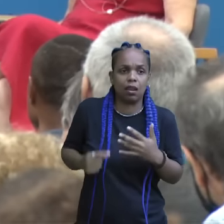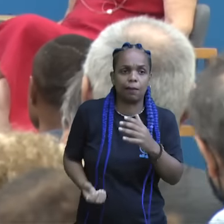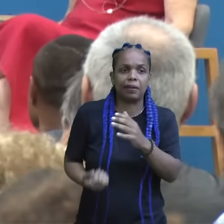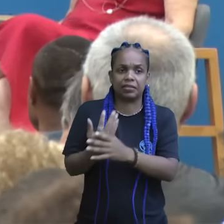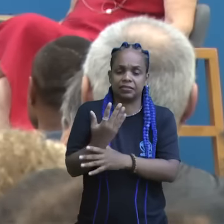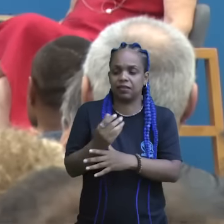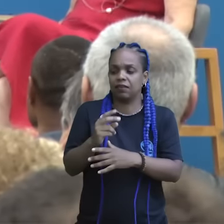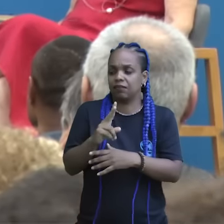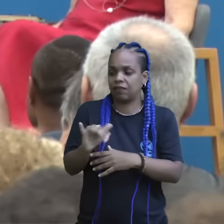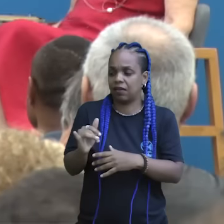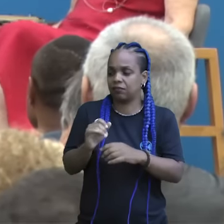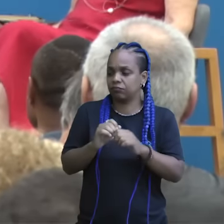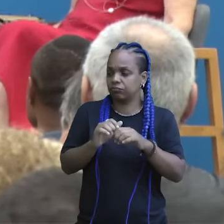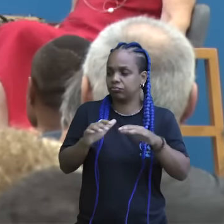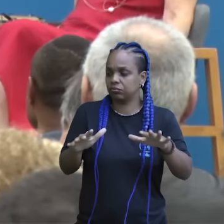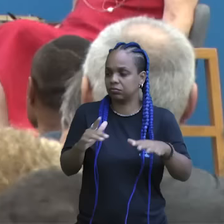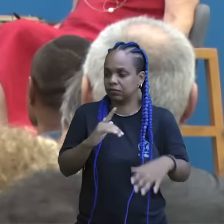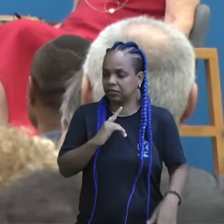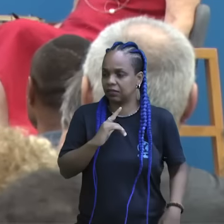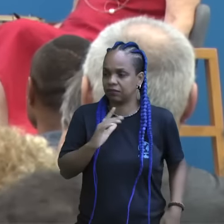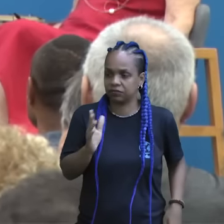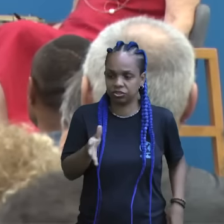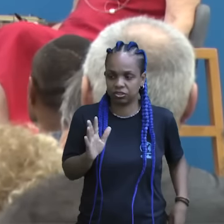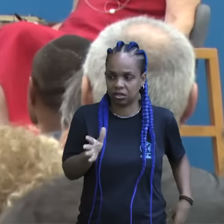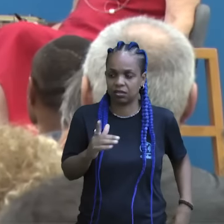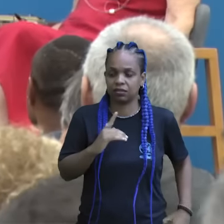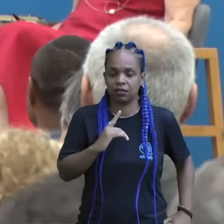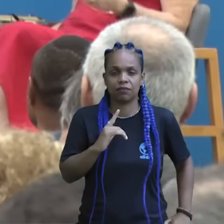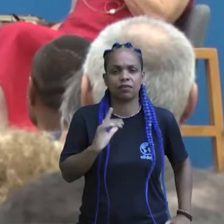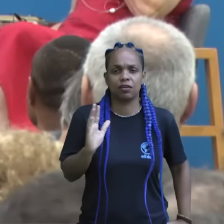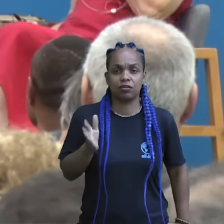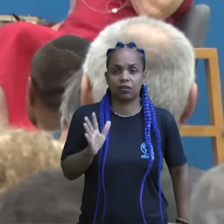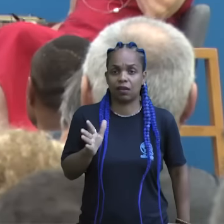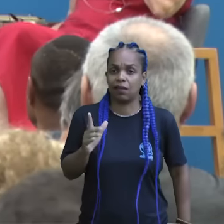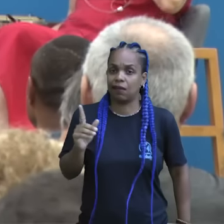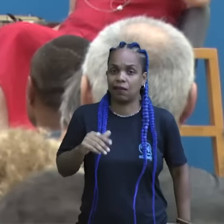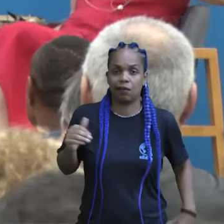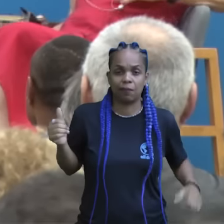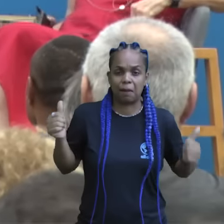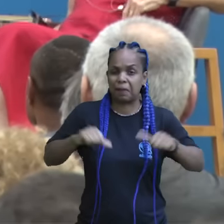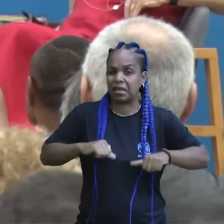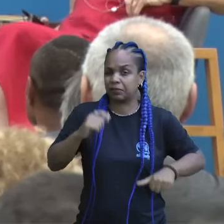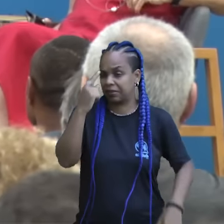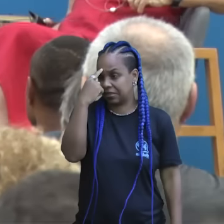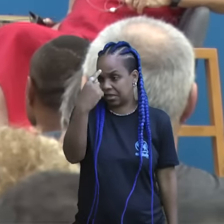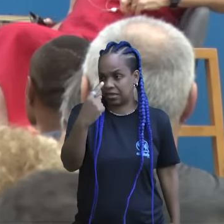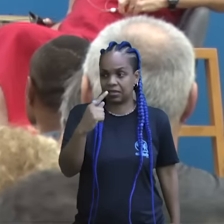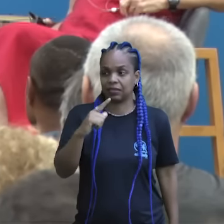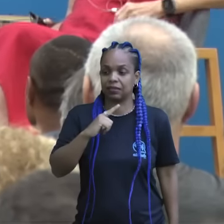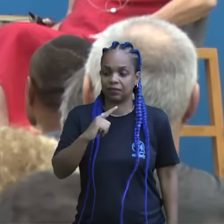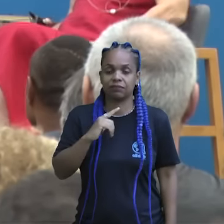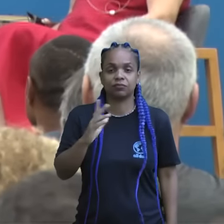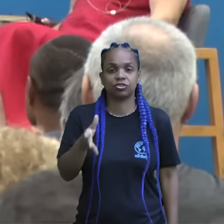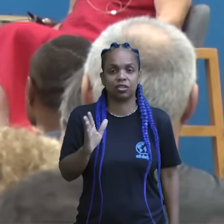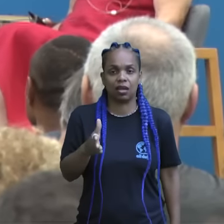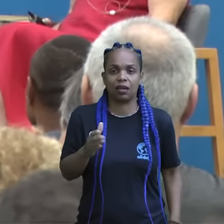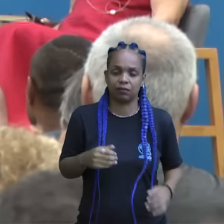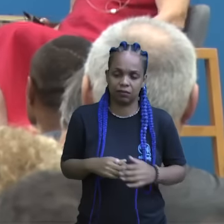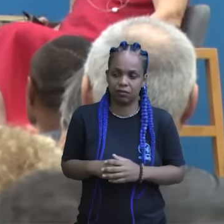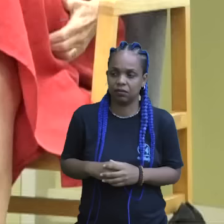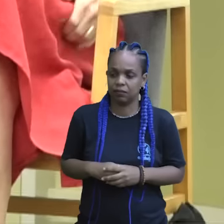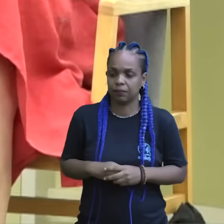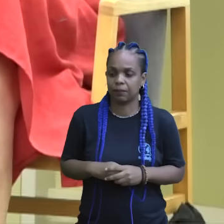uma como diz a Flora Sussequim, porque pré é aquele que não foi e que não será. Muito bom, muito bom. Então, não tem